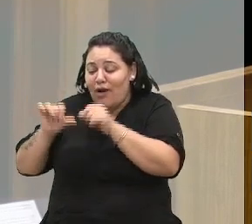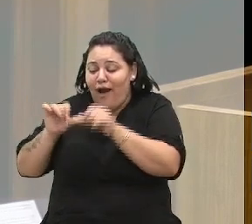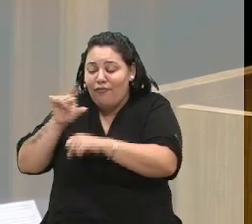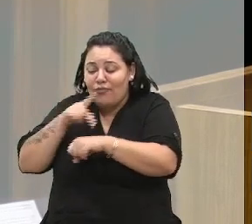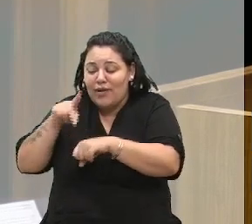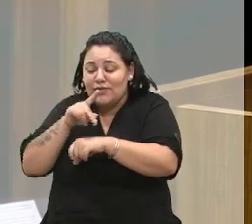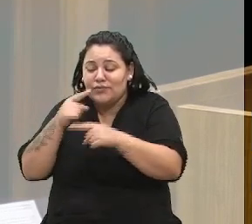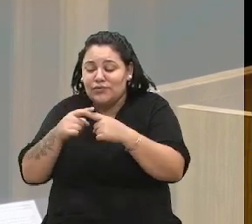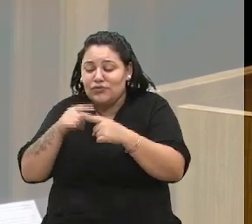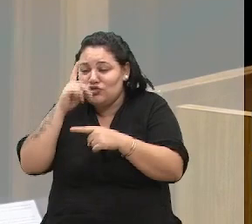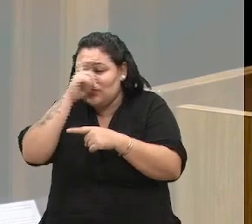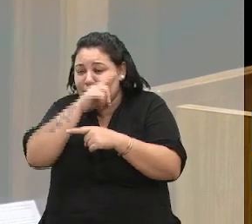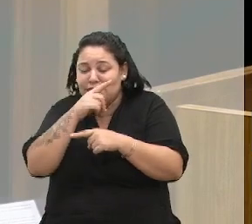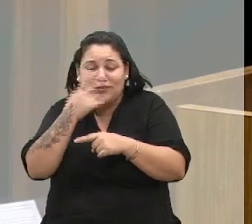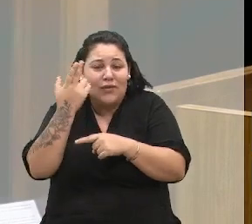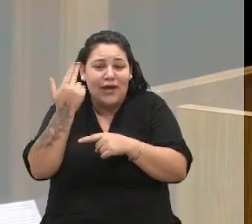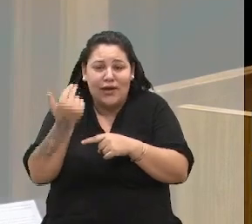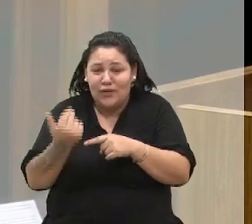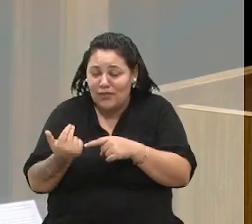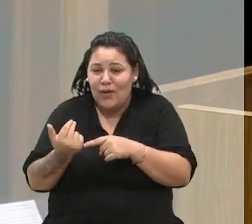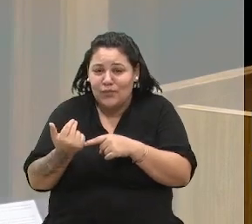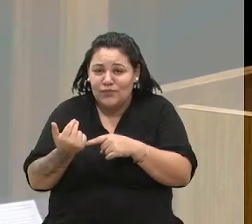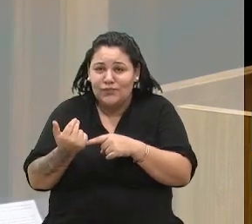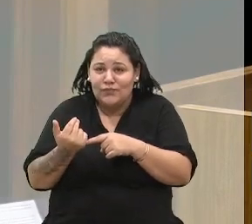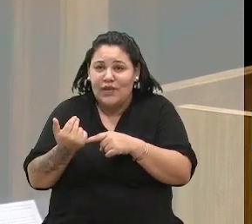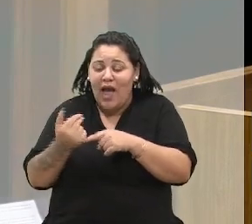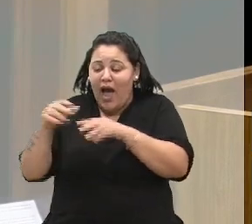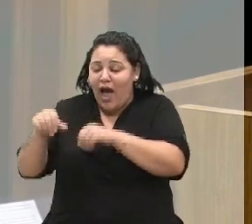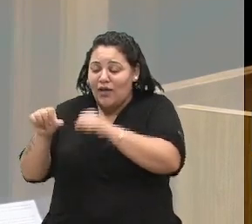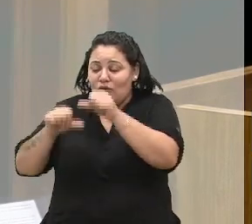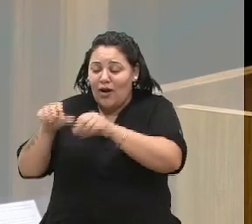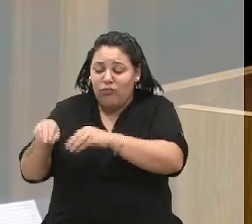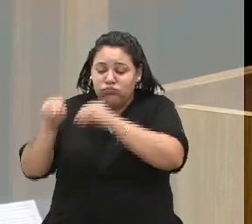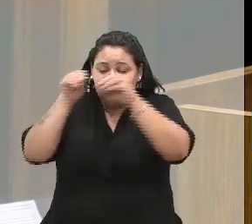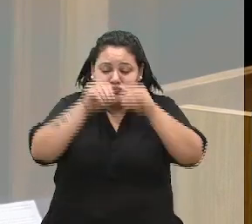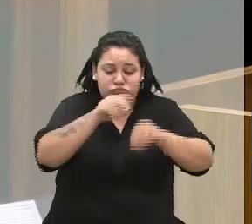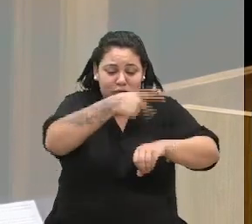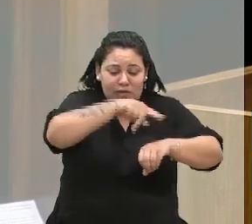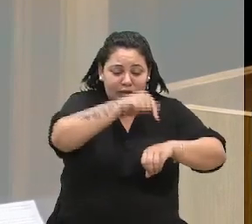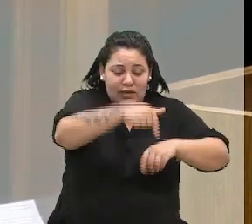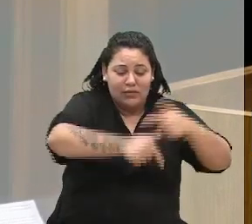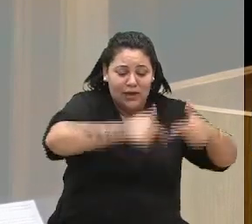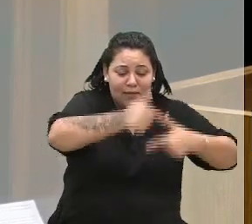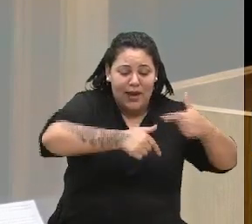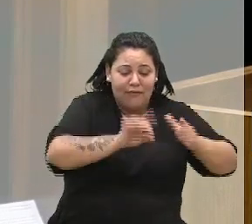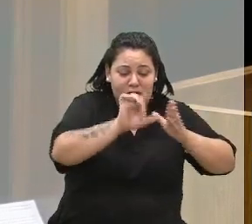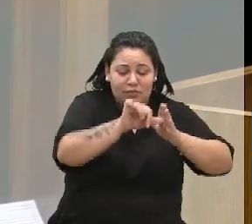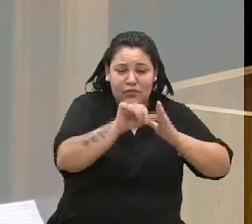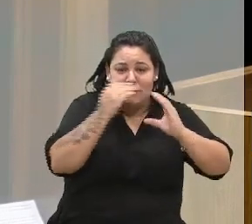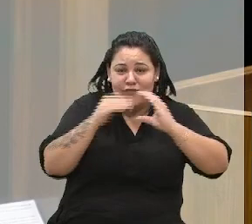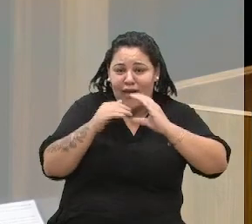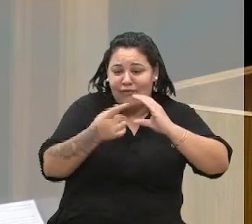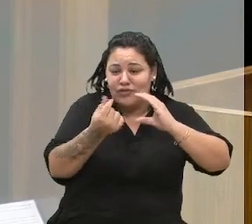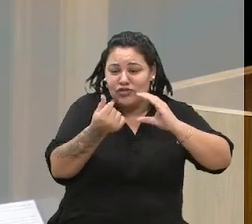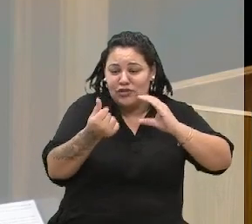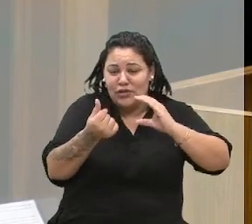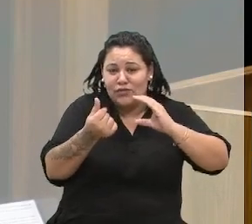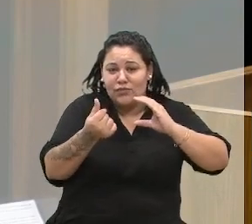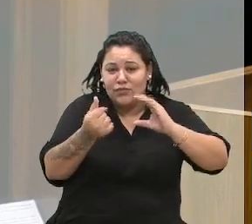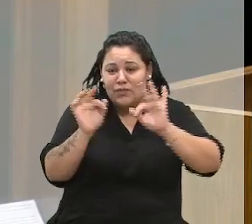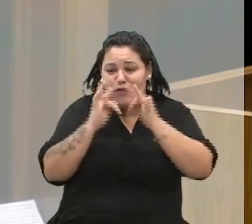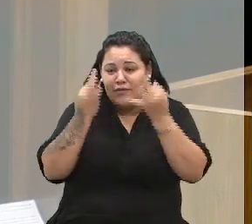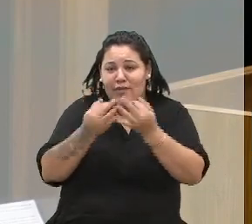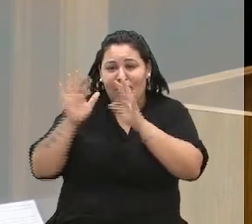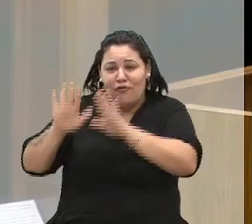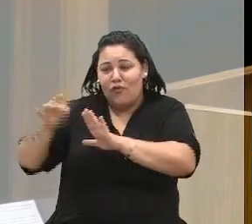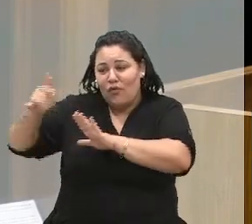era comum que imigrantes enviassem economias para os parentes que haviam ficado. No caso específico da Itália, depois